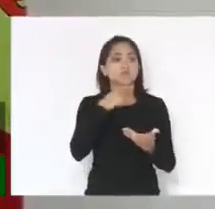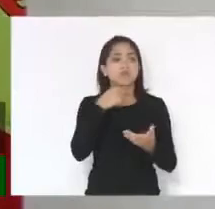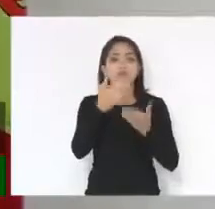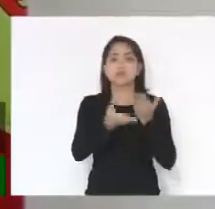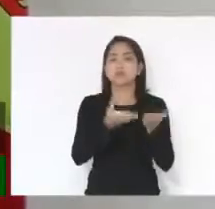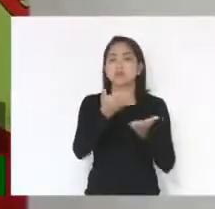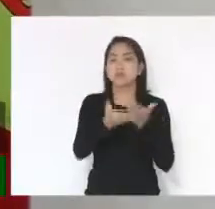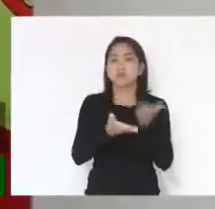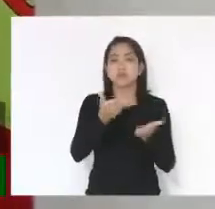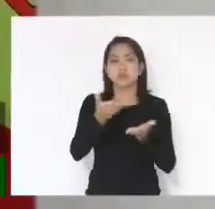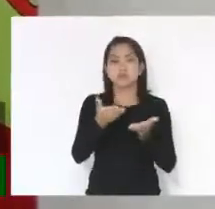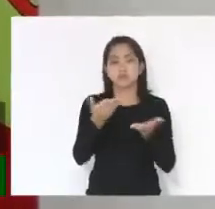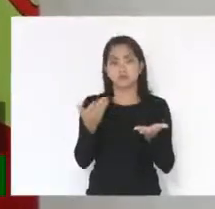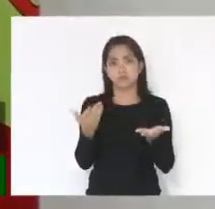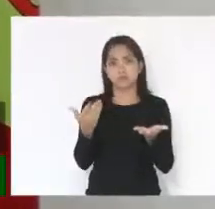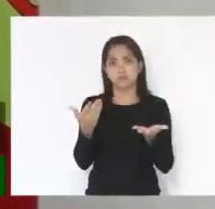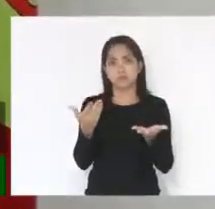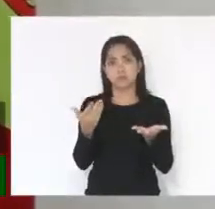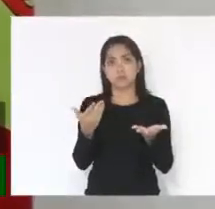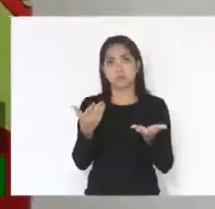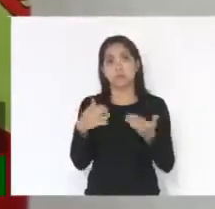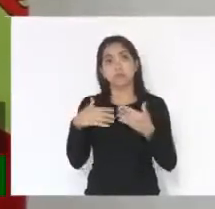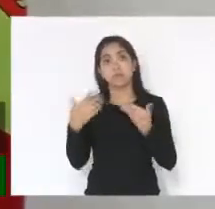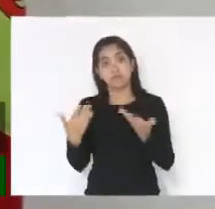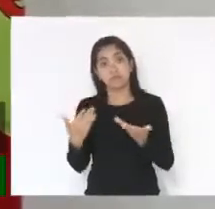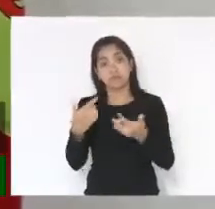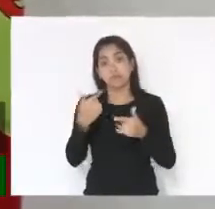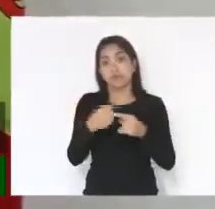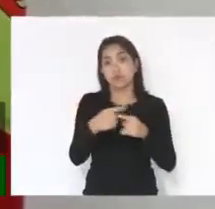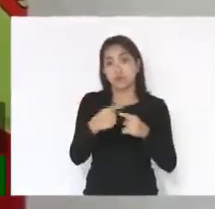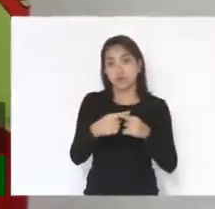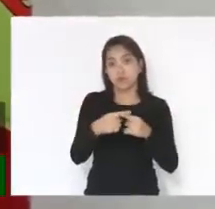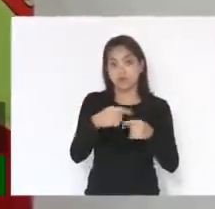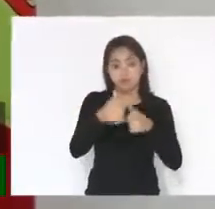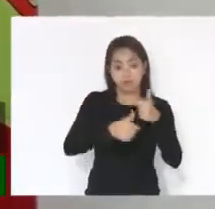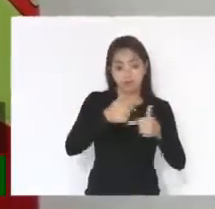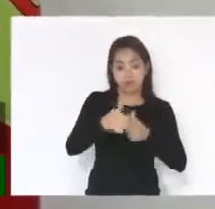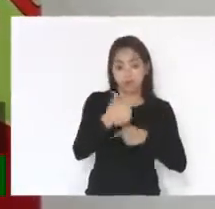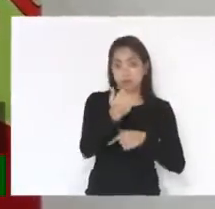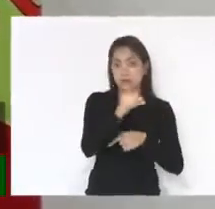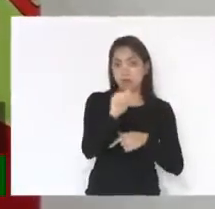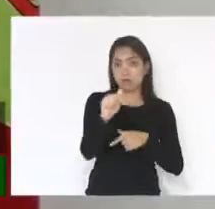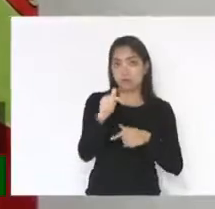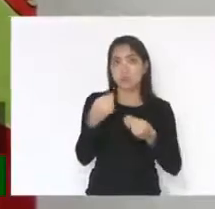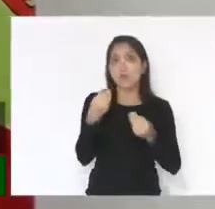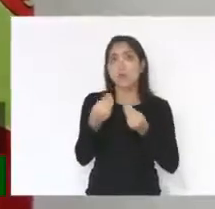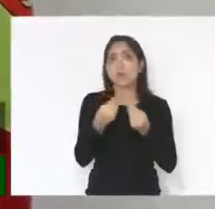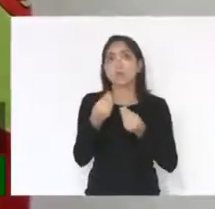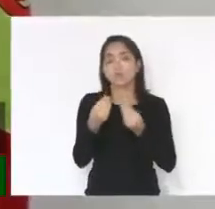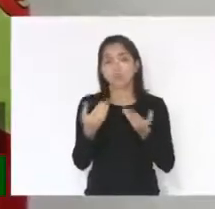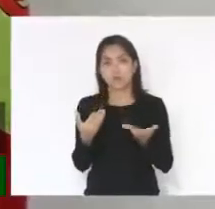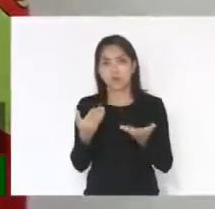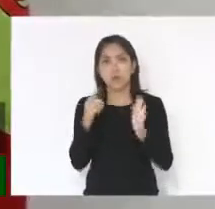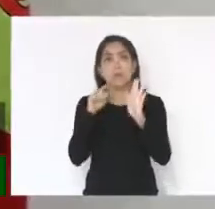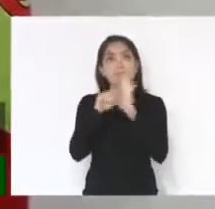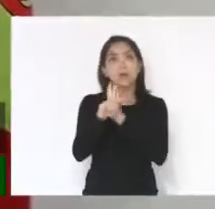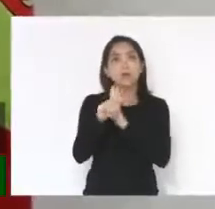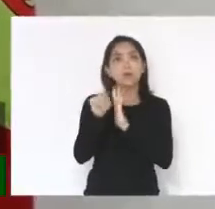cidadão, além que vão ficar desempregados. Como será, eu pergunto ao